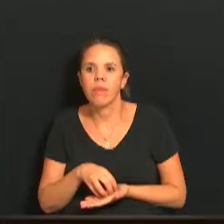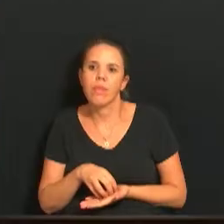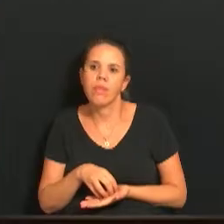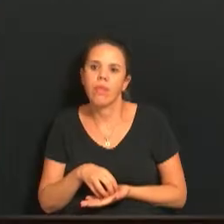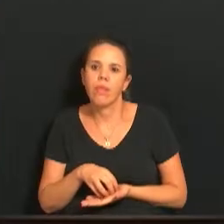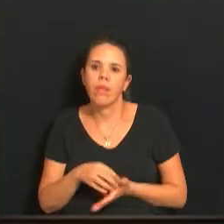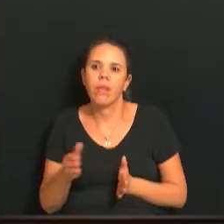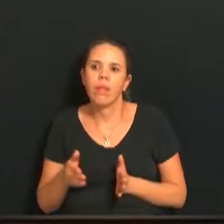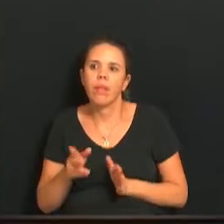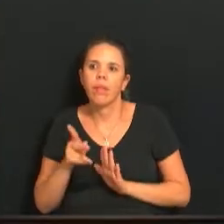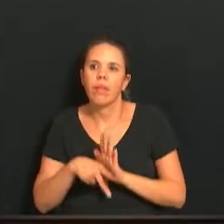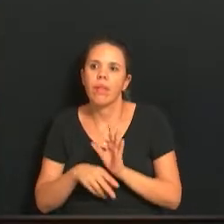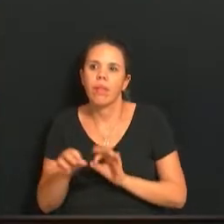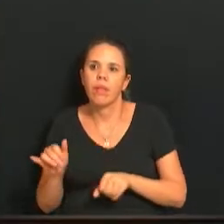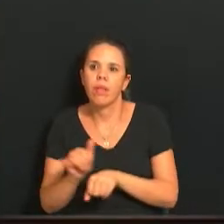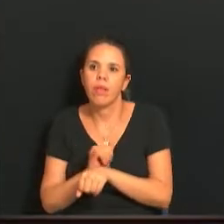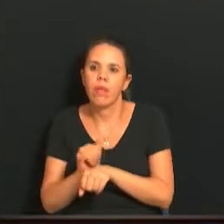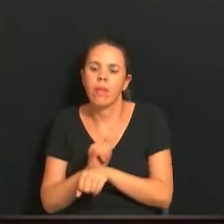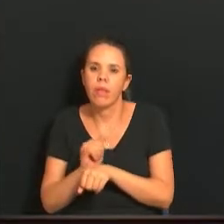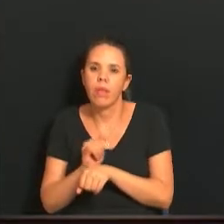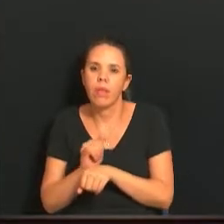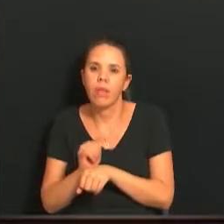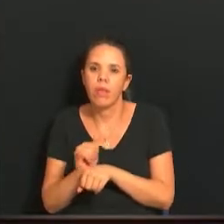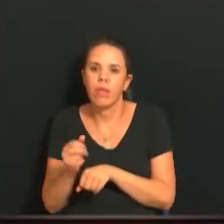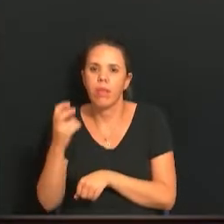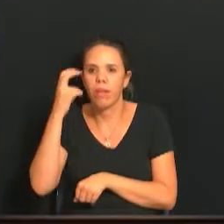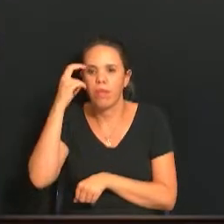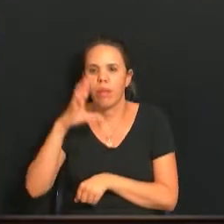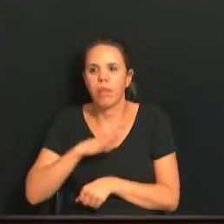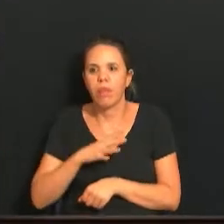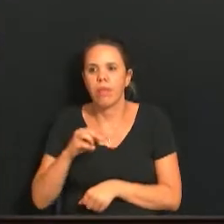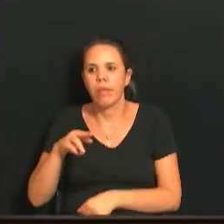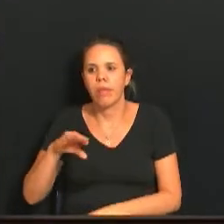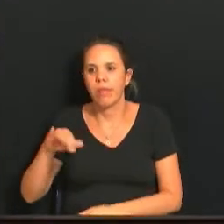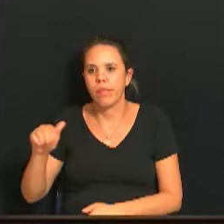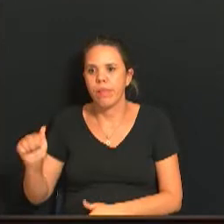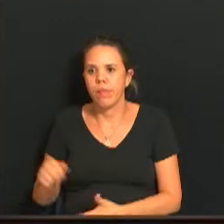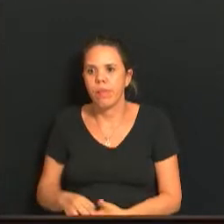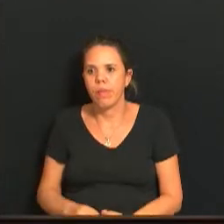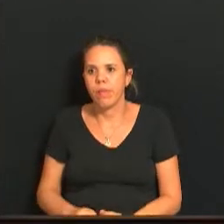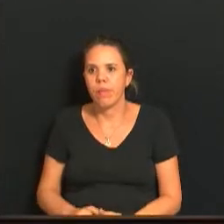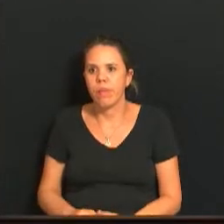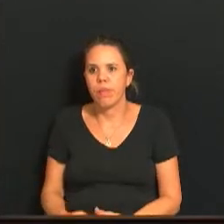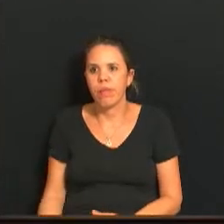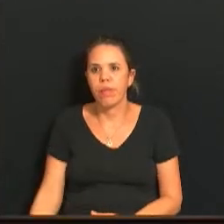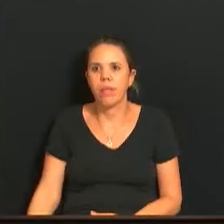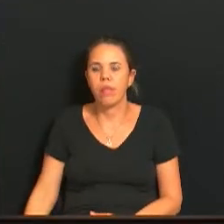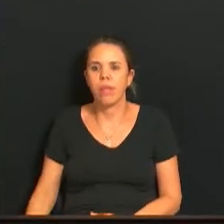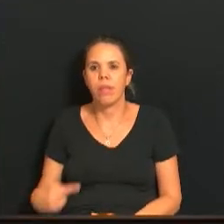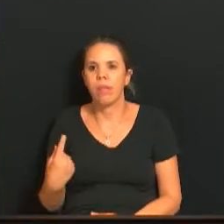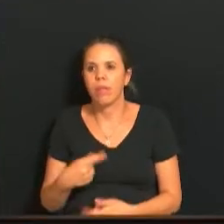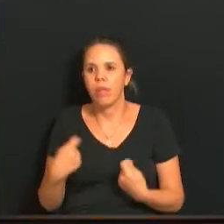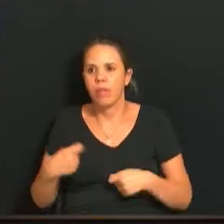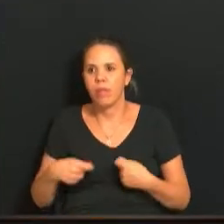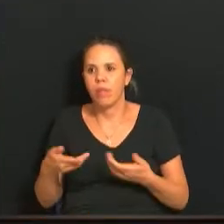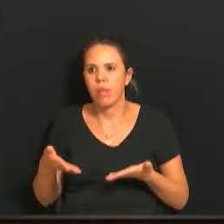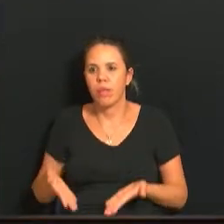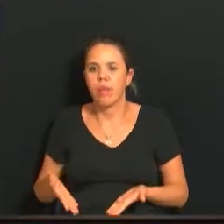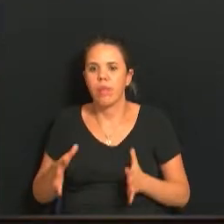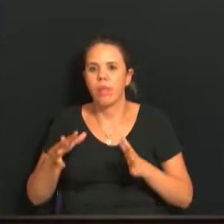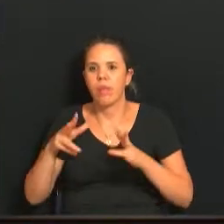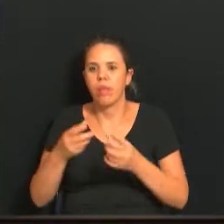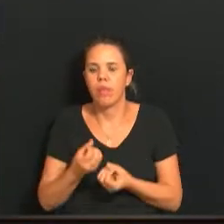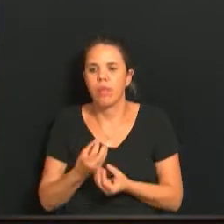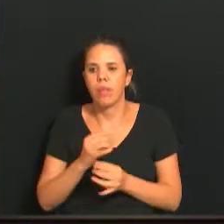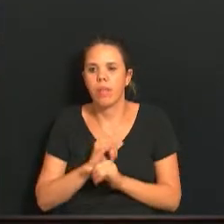de projetos estratégicos e Cidade Inteligente, a Mariana Saavedra, porque nós precisamos aqui na casa de todas as